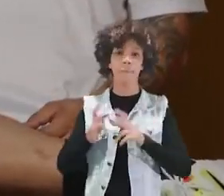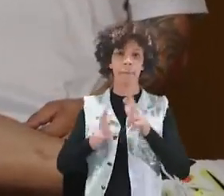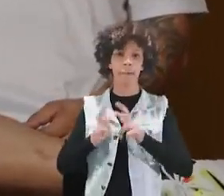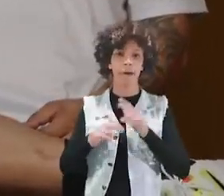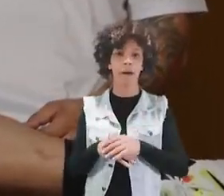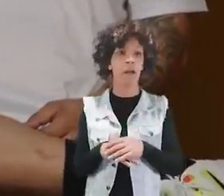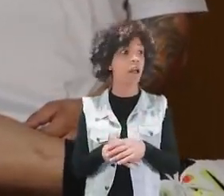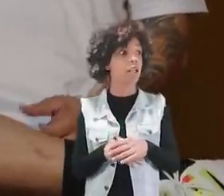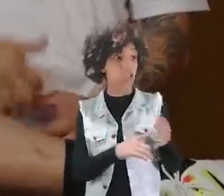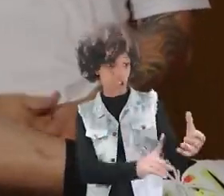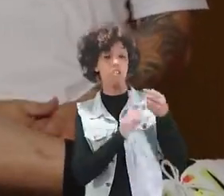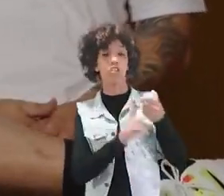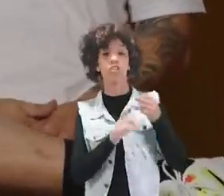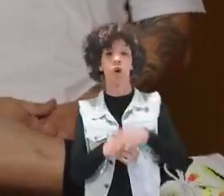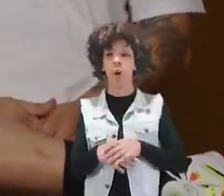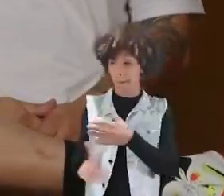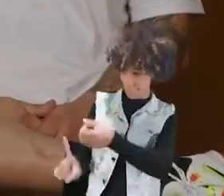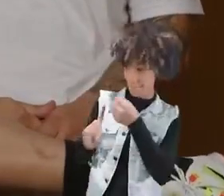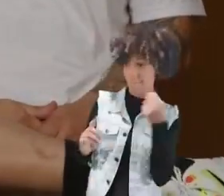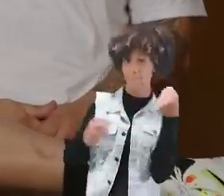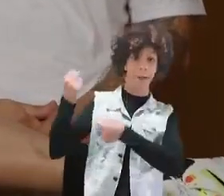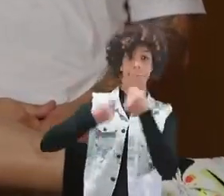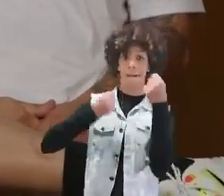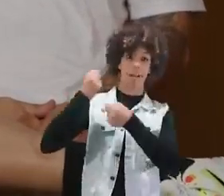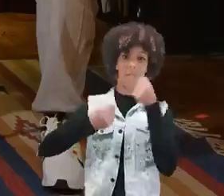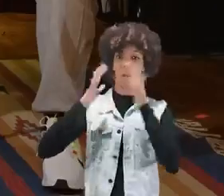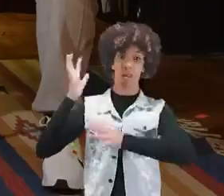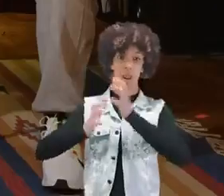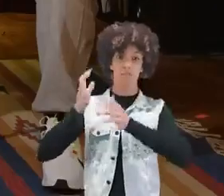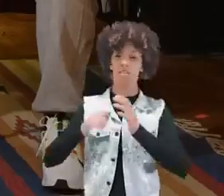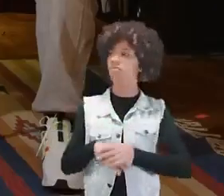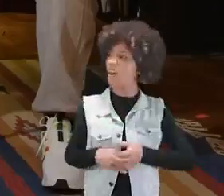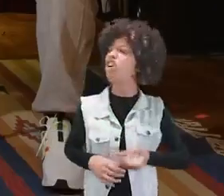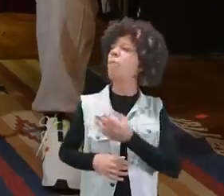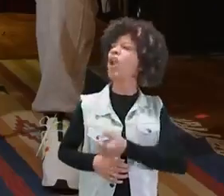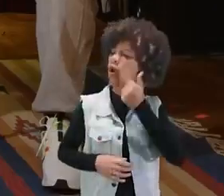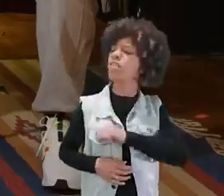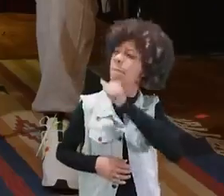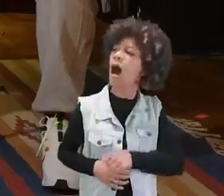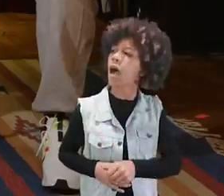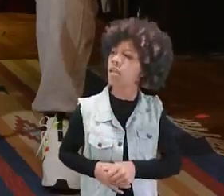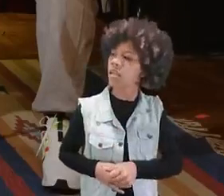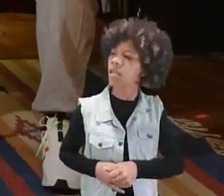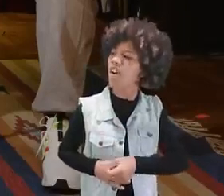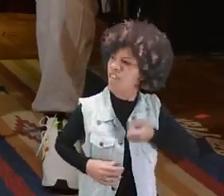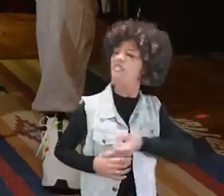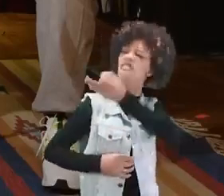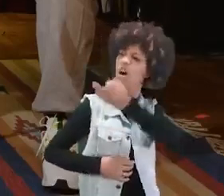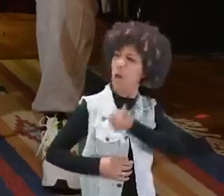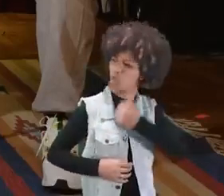discutiu se quiser comer lá pegou o torcedor o Romário torcedor também vai tomar no cu da mãe nunca me esqueci dessa